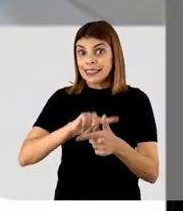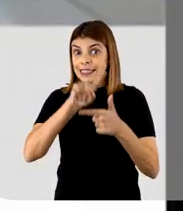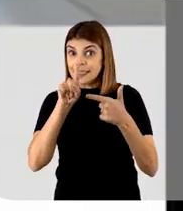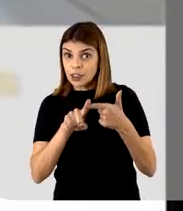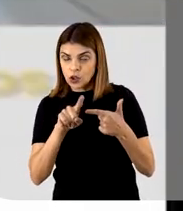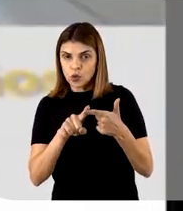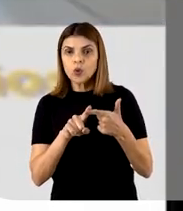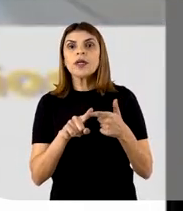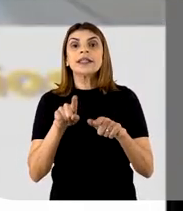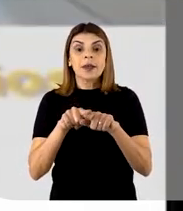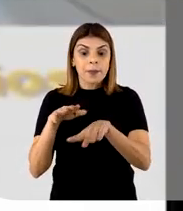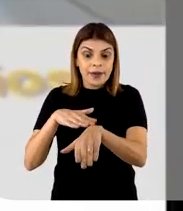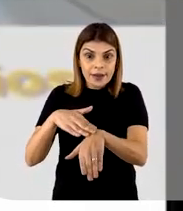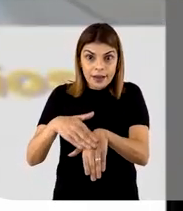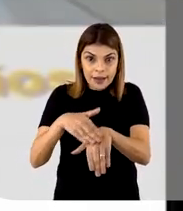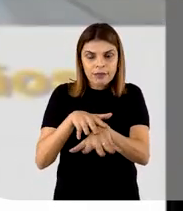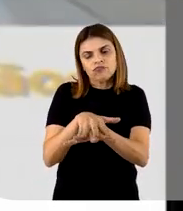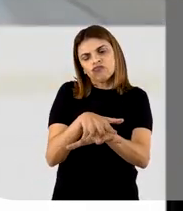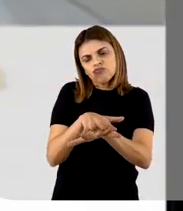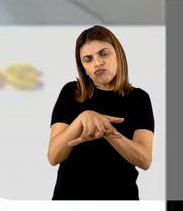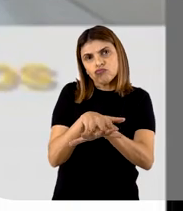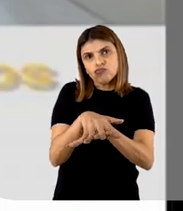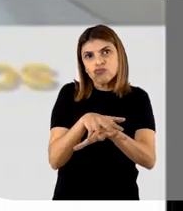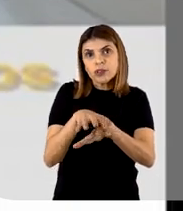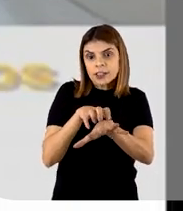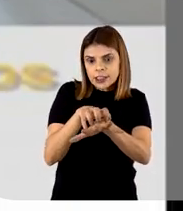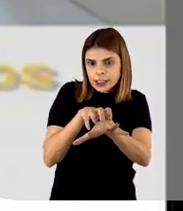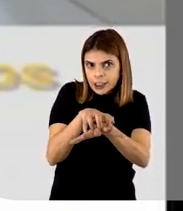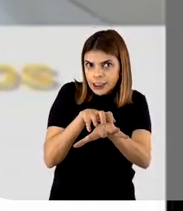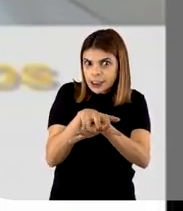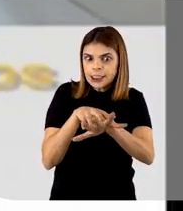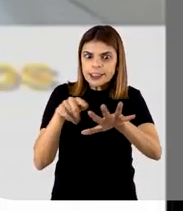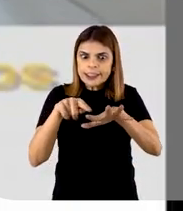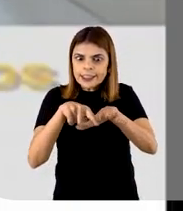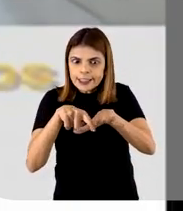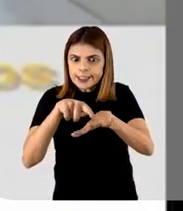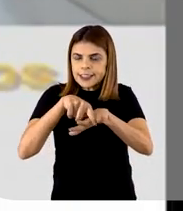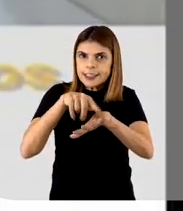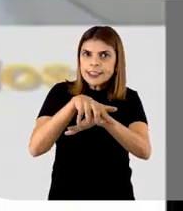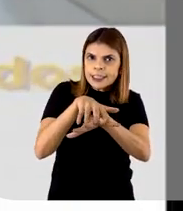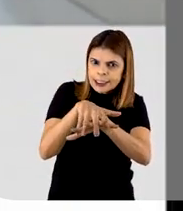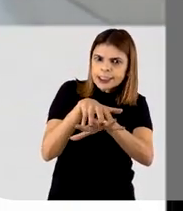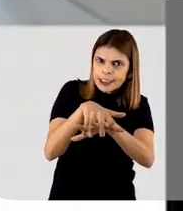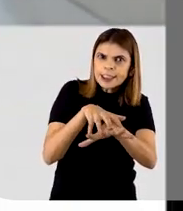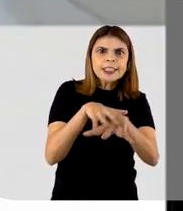Segundo passo, esfregue as costas das mãos. E não se esqueça de limpar bem entre os dedos.